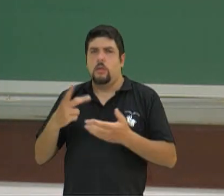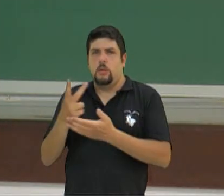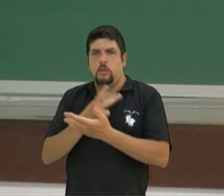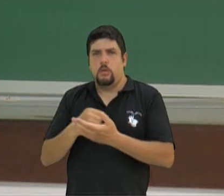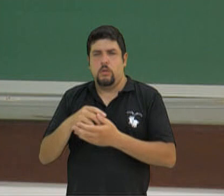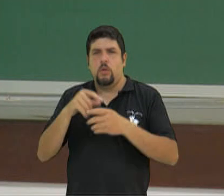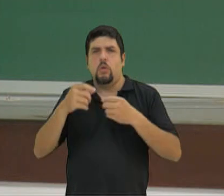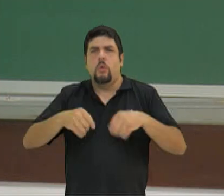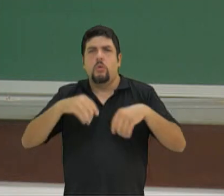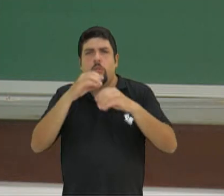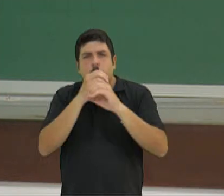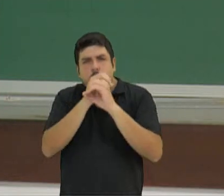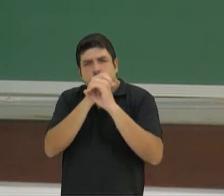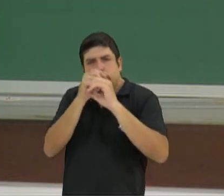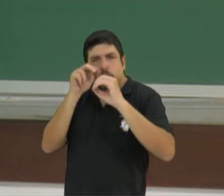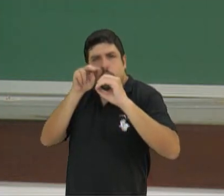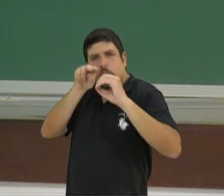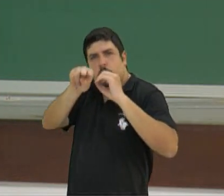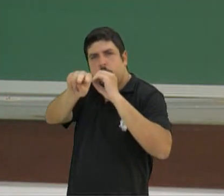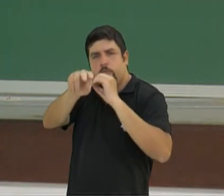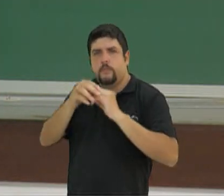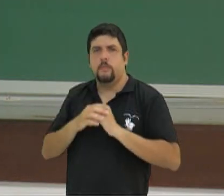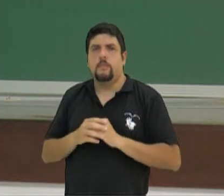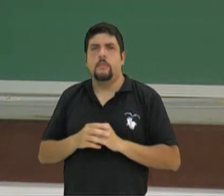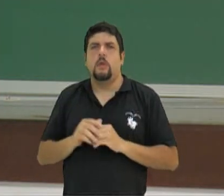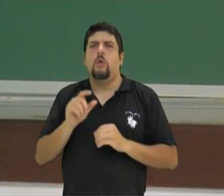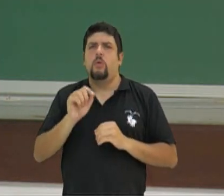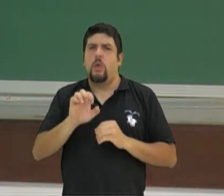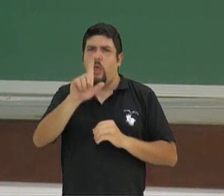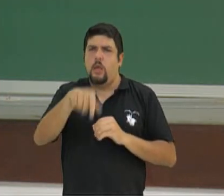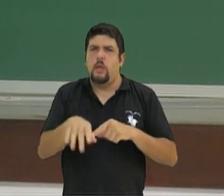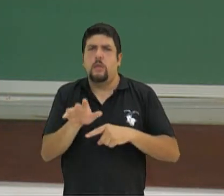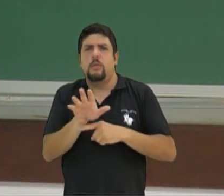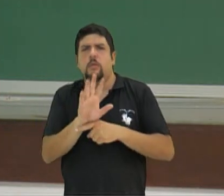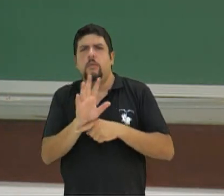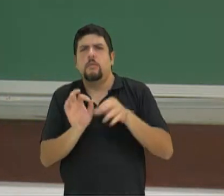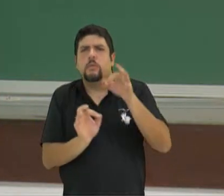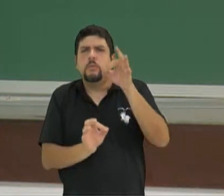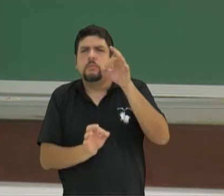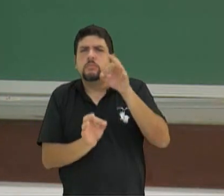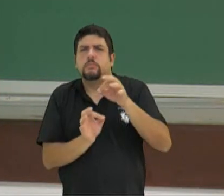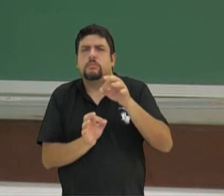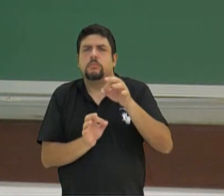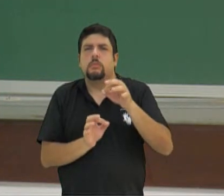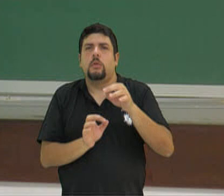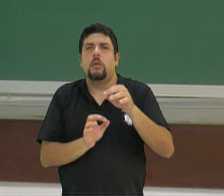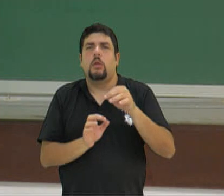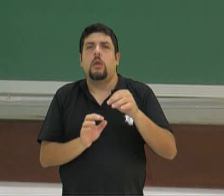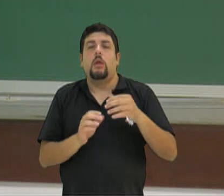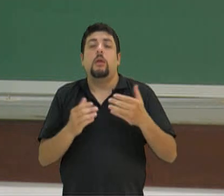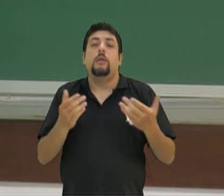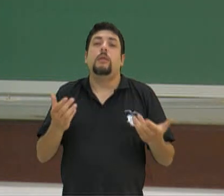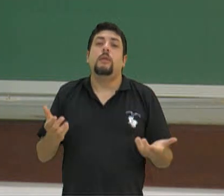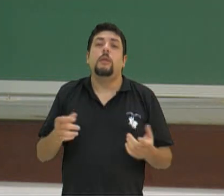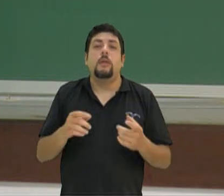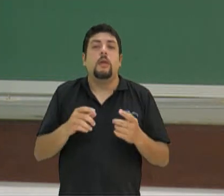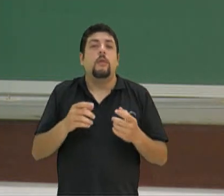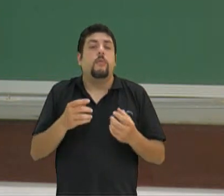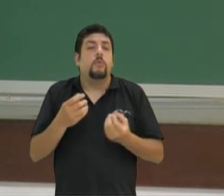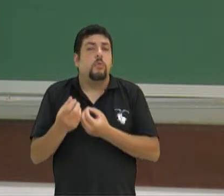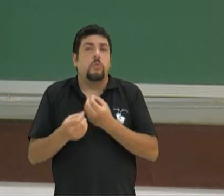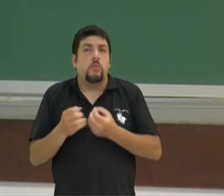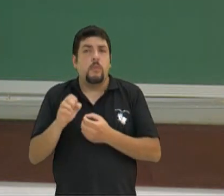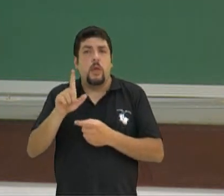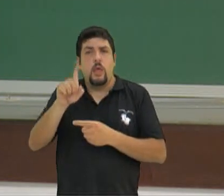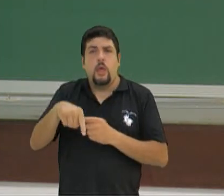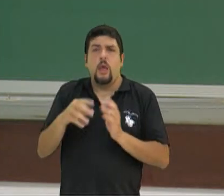assistindo. Normalmente, gente, eram videozinhos muito curtos e eram assim de uns